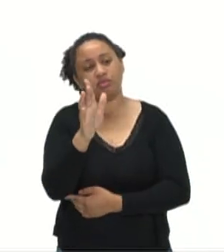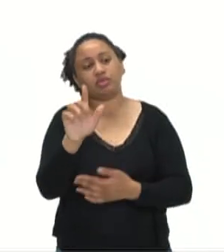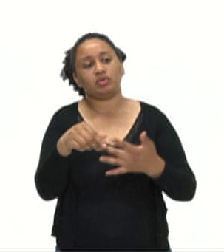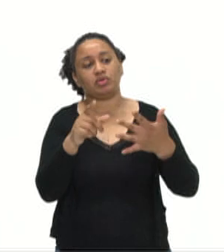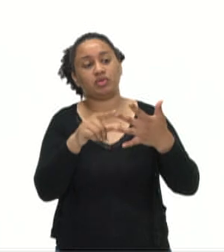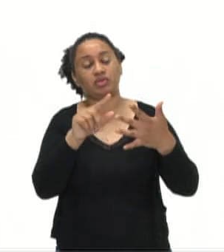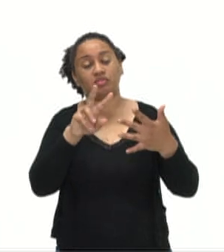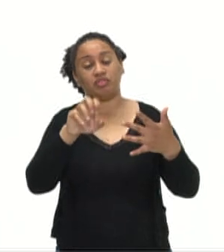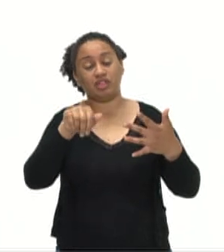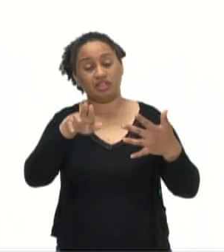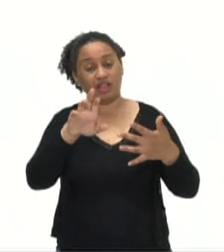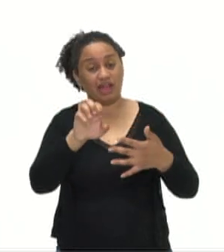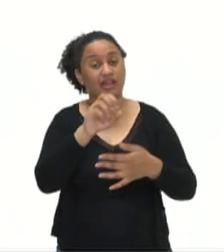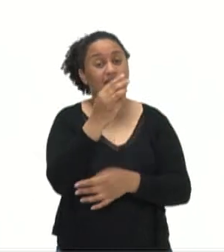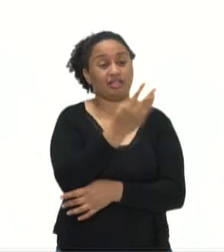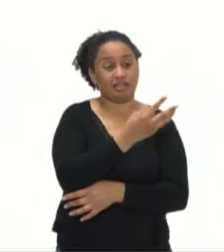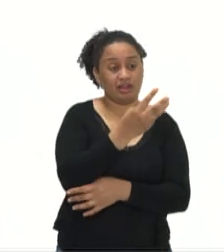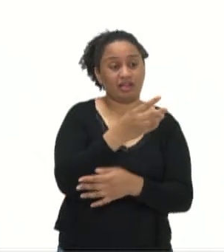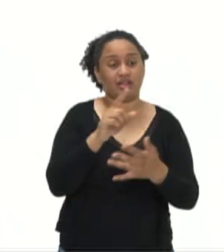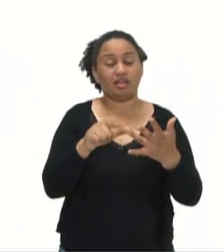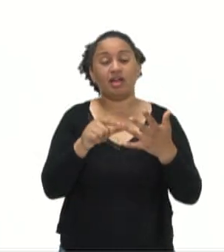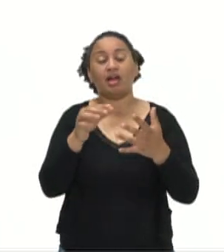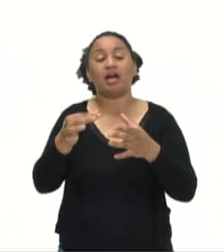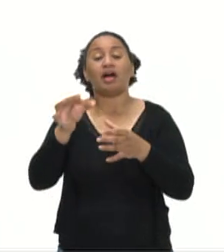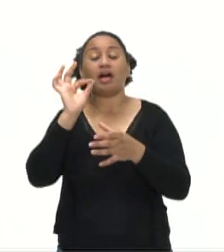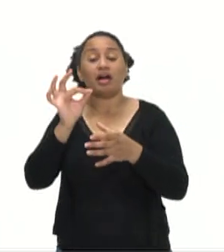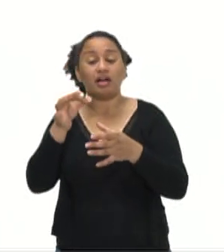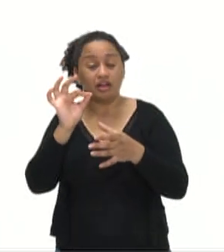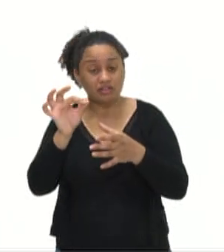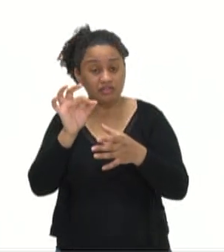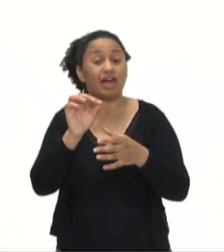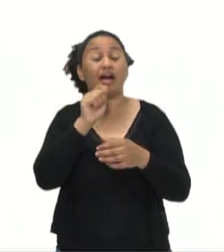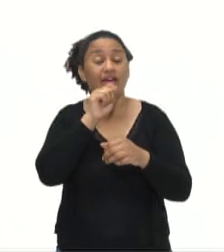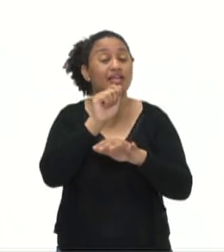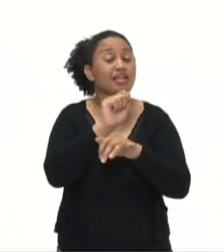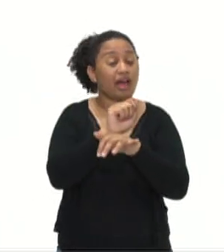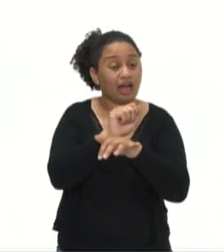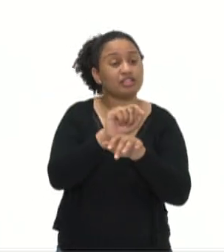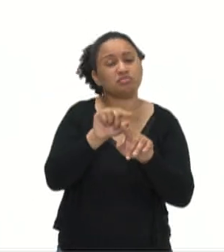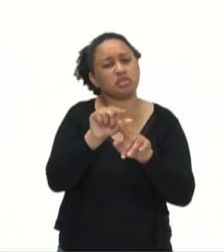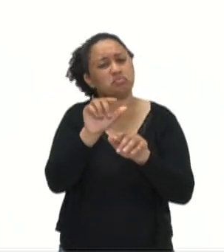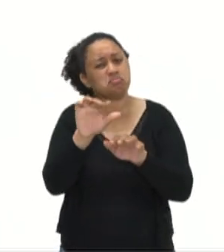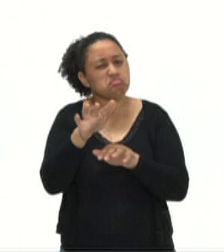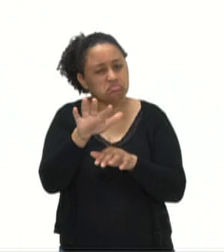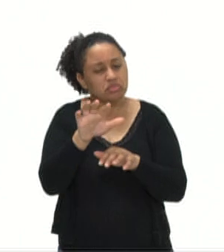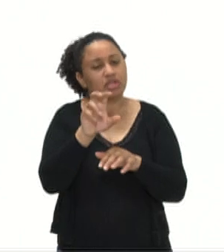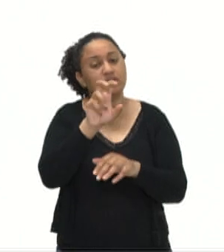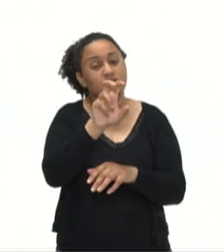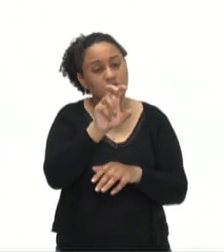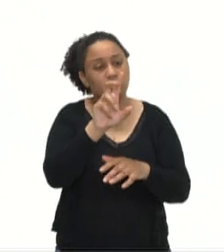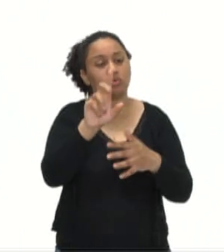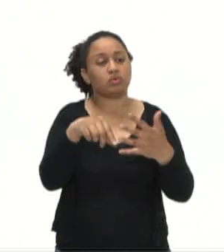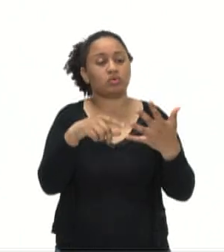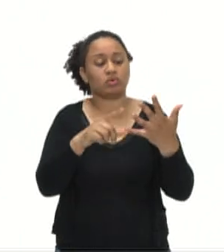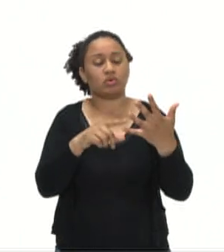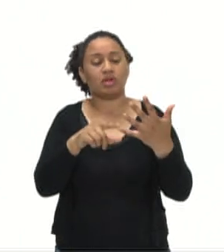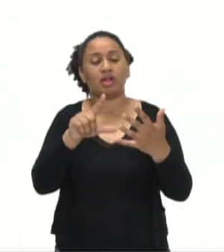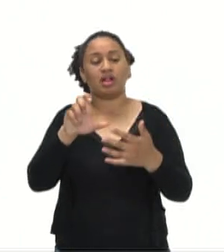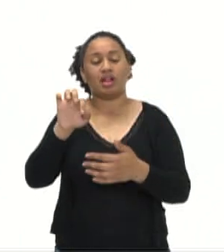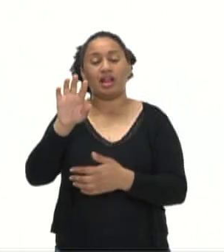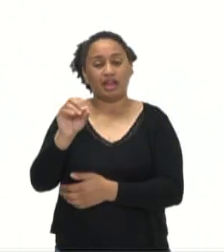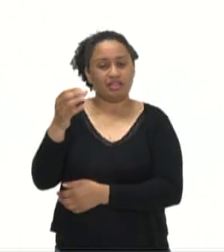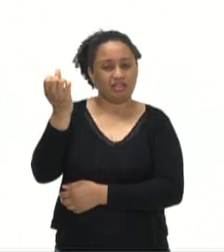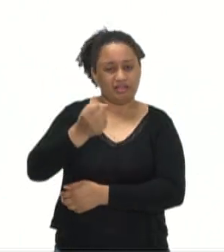O vinagre, 3. O café ainda é ácido, mas já é um pH 5. O leite